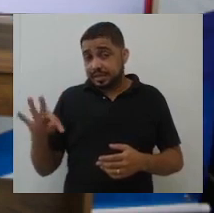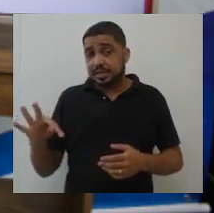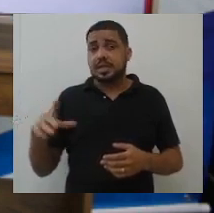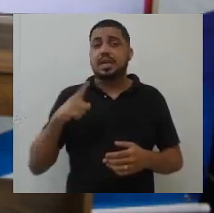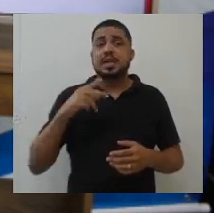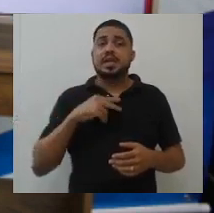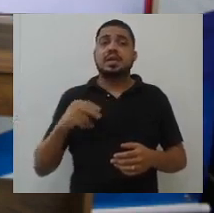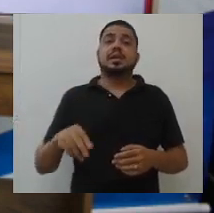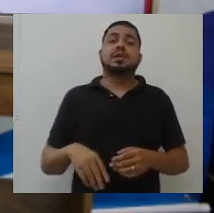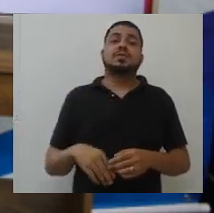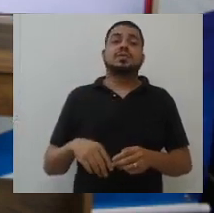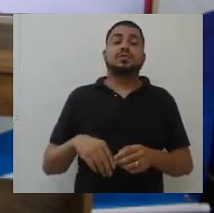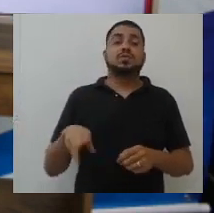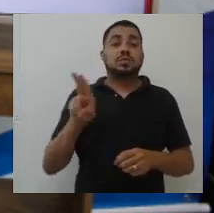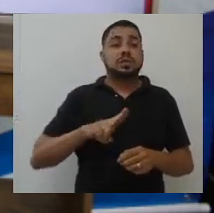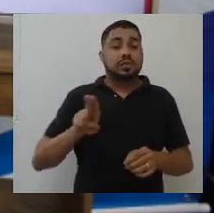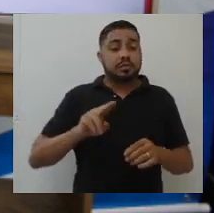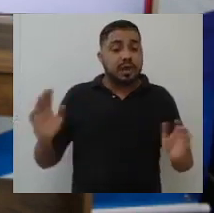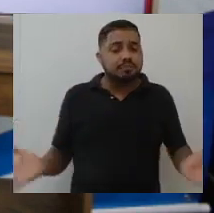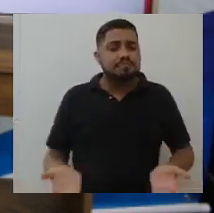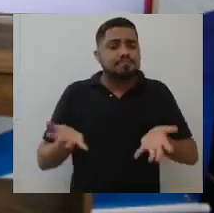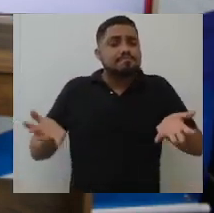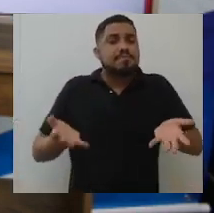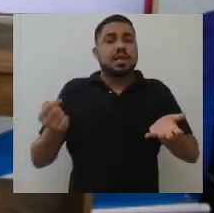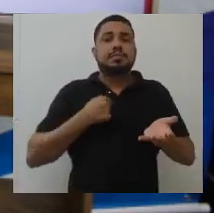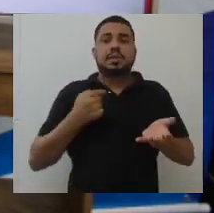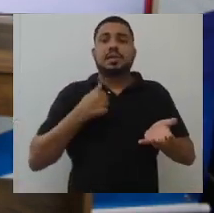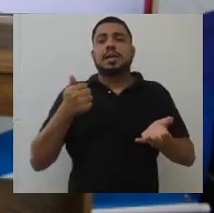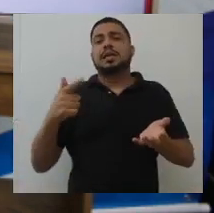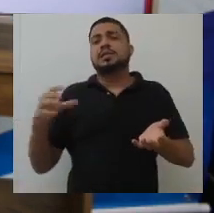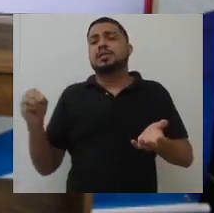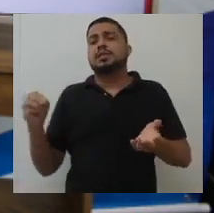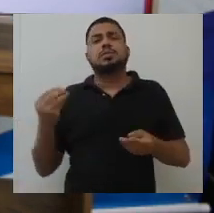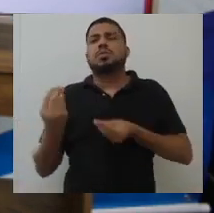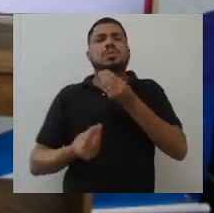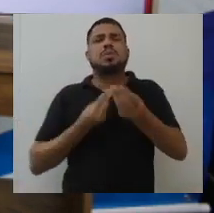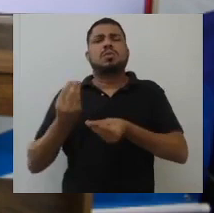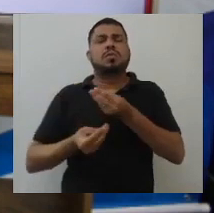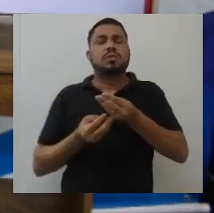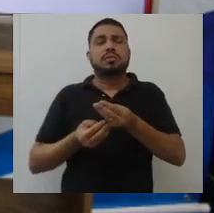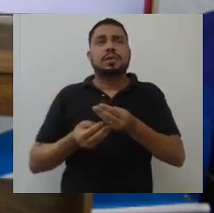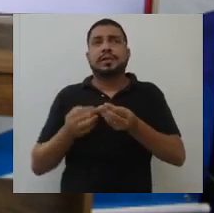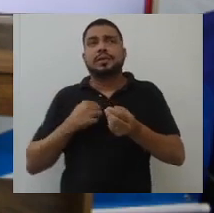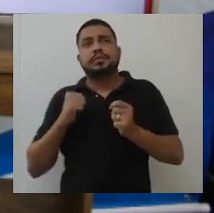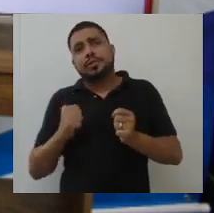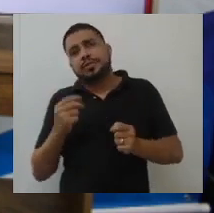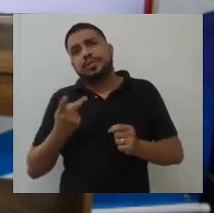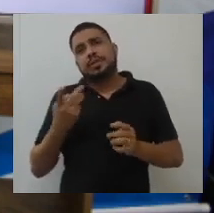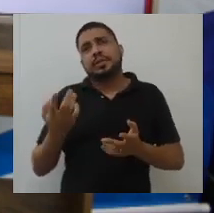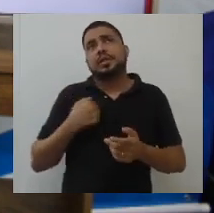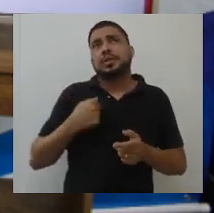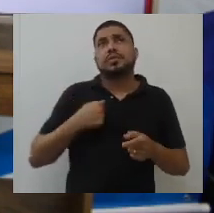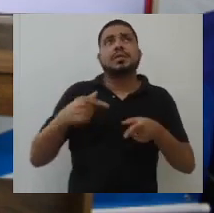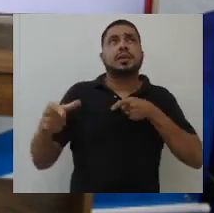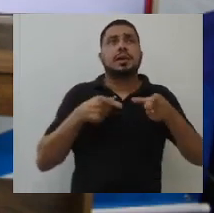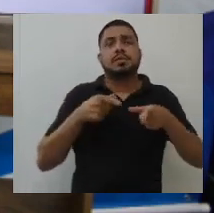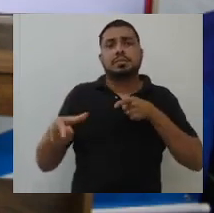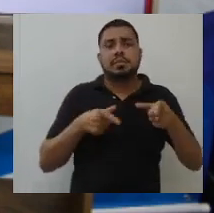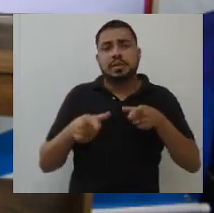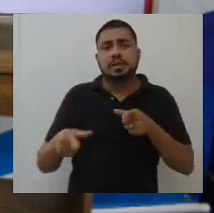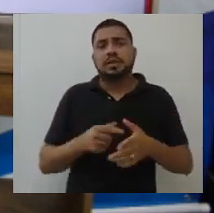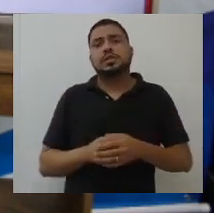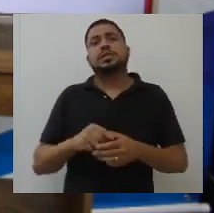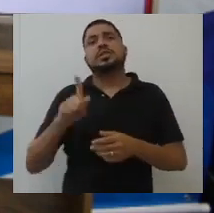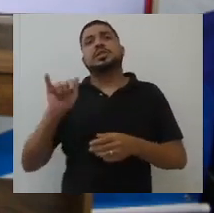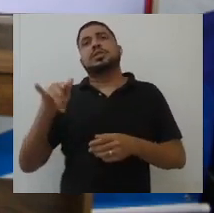dar ênfase à minha ação. Como assim dar ênfase à minha ação, Rafael? Eu posso dizer, eu trabalho no ginásio